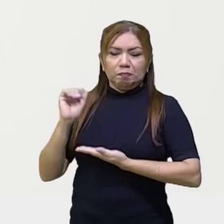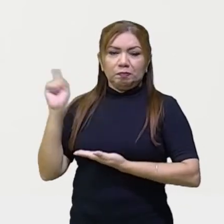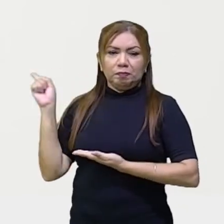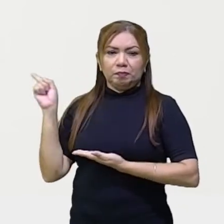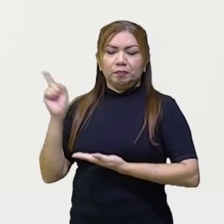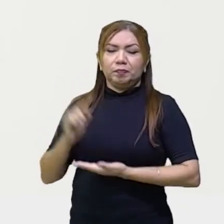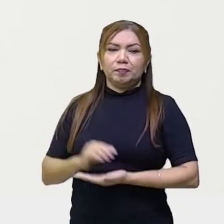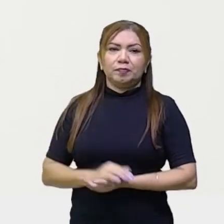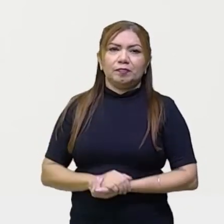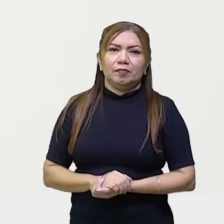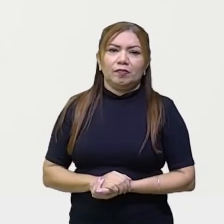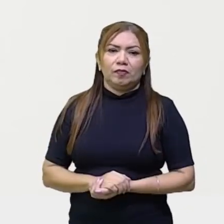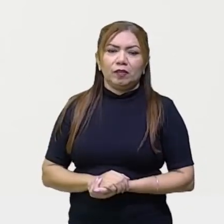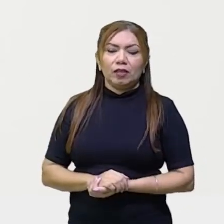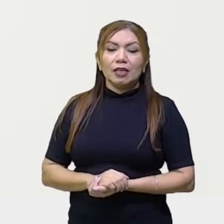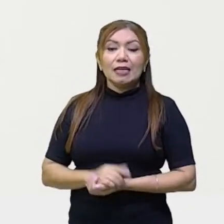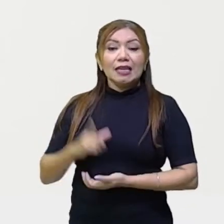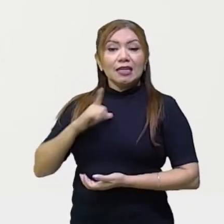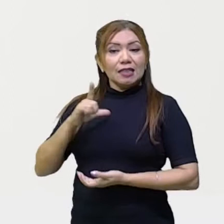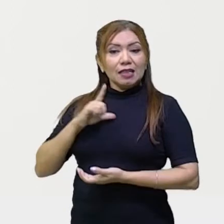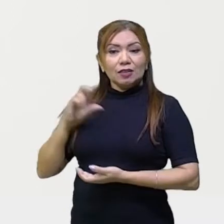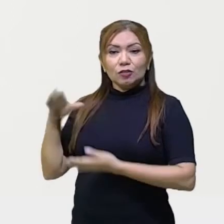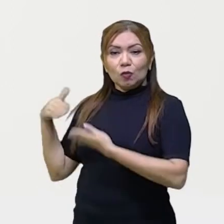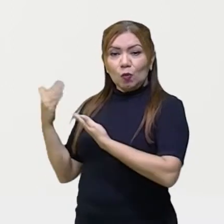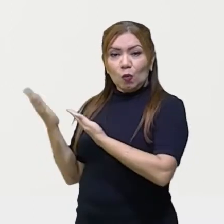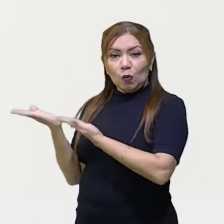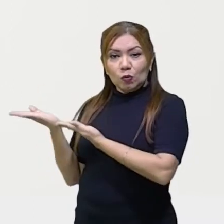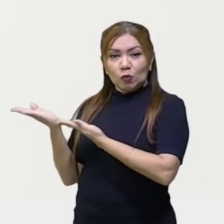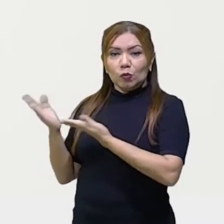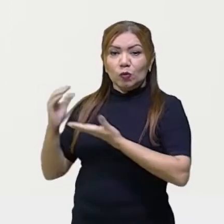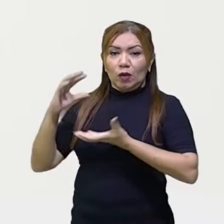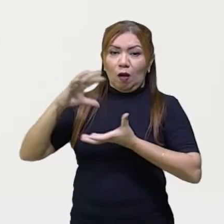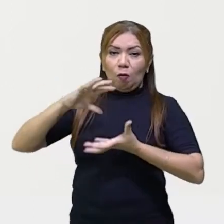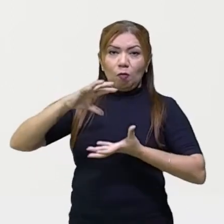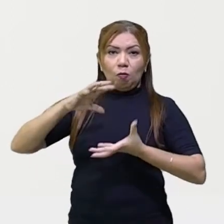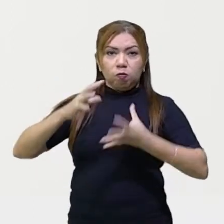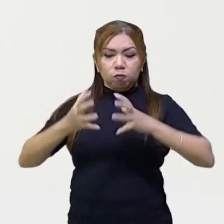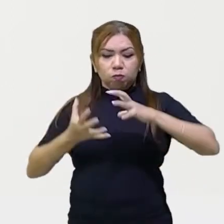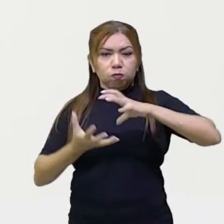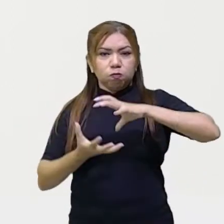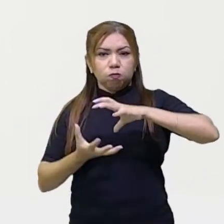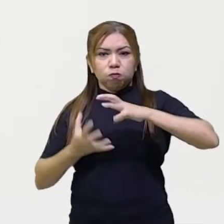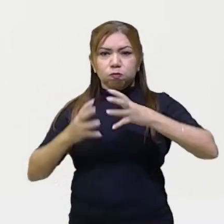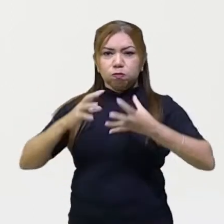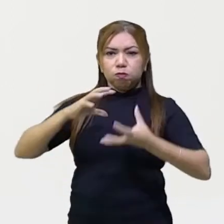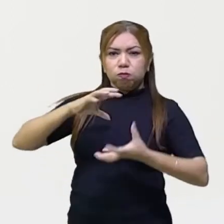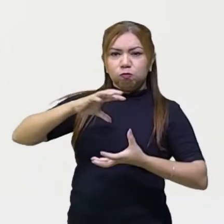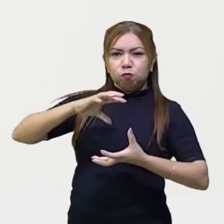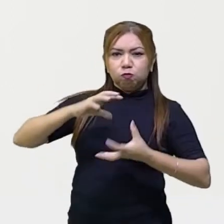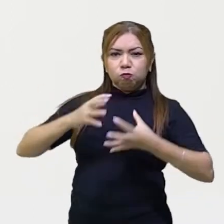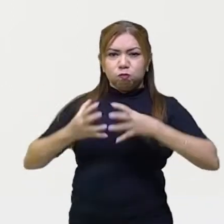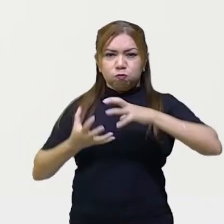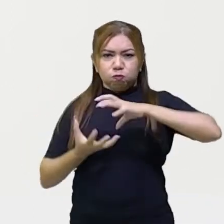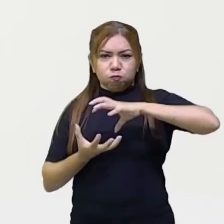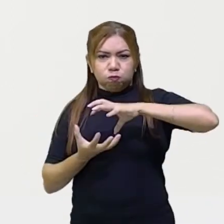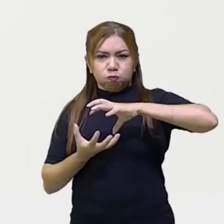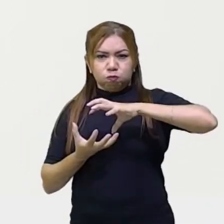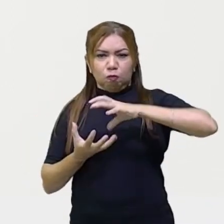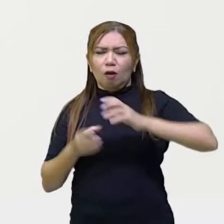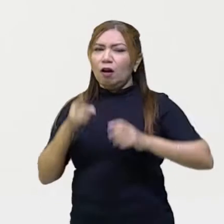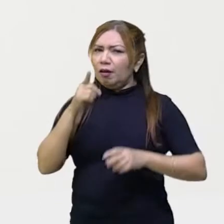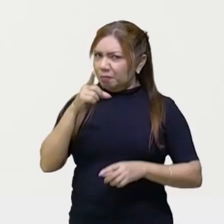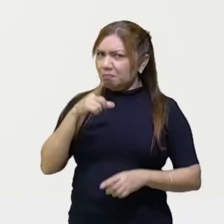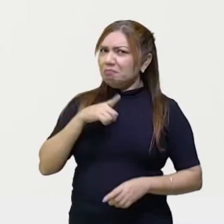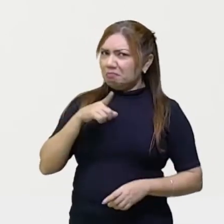e aqui tem a esfera que marcar essas férias de ver em vermelho em vermelho tem uma bola de